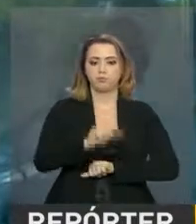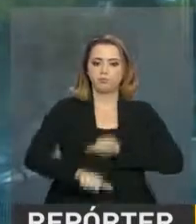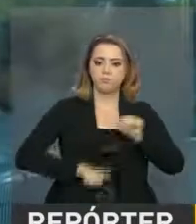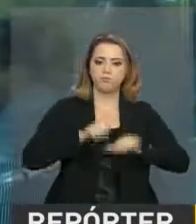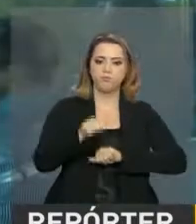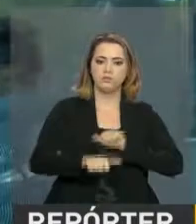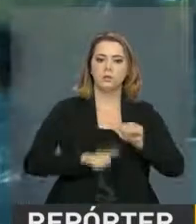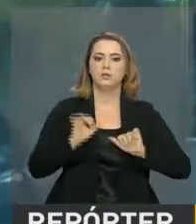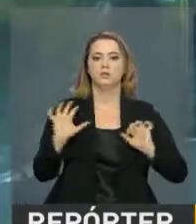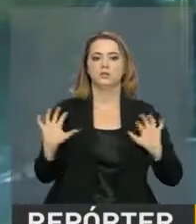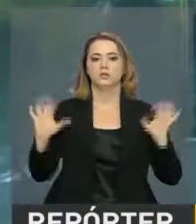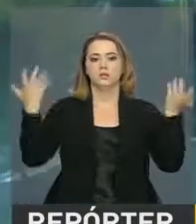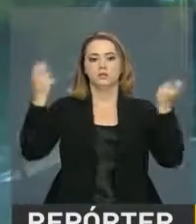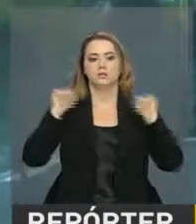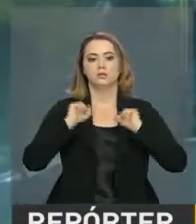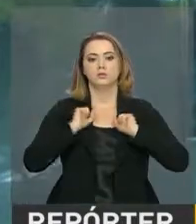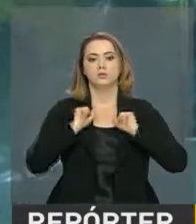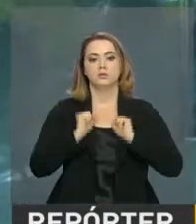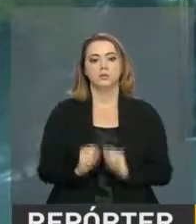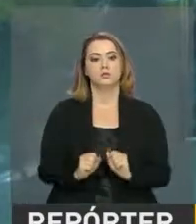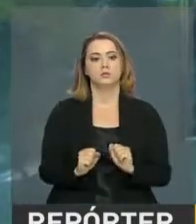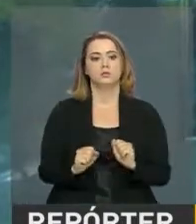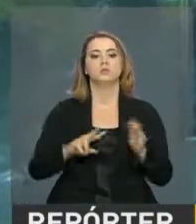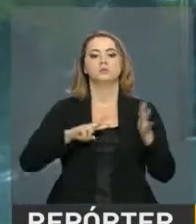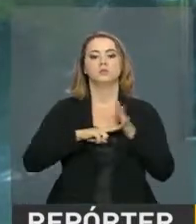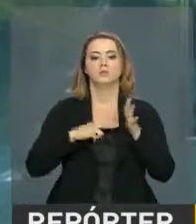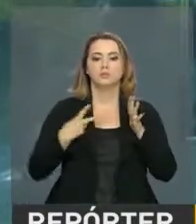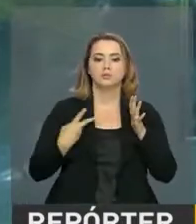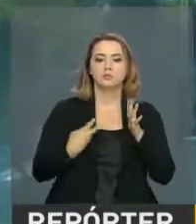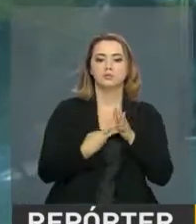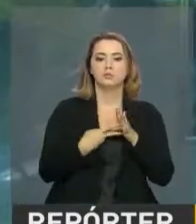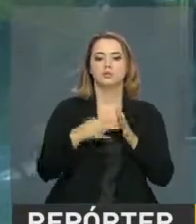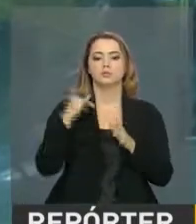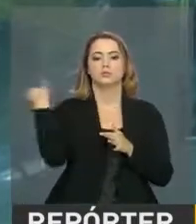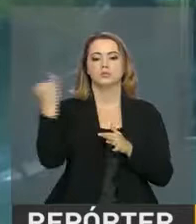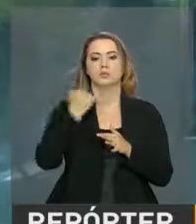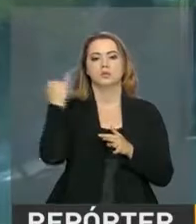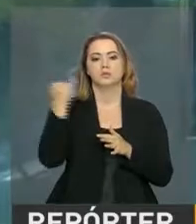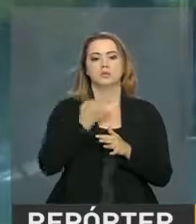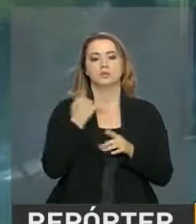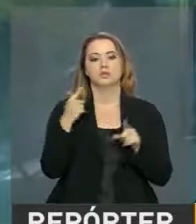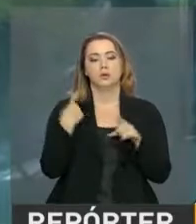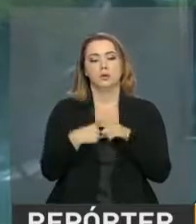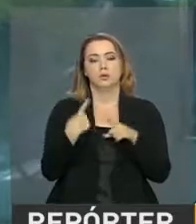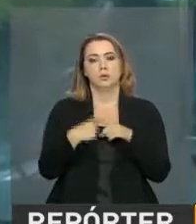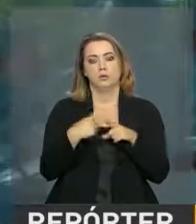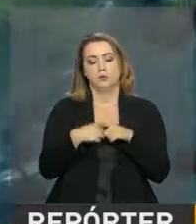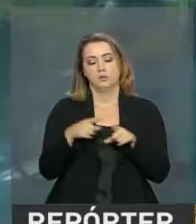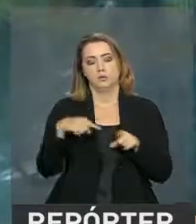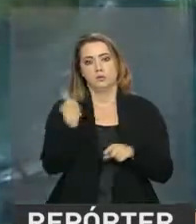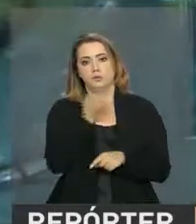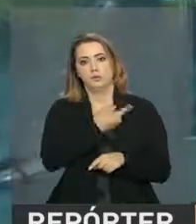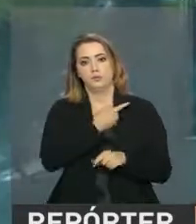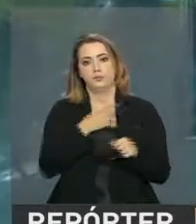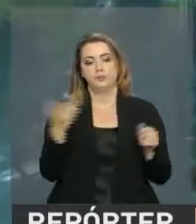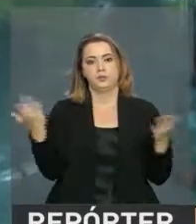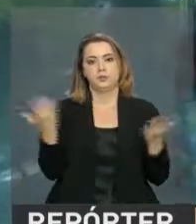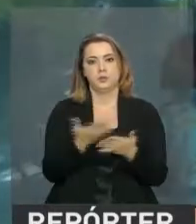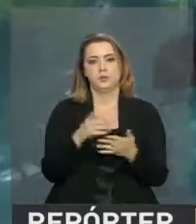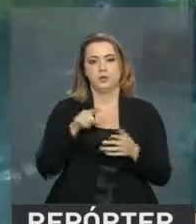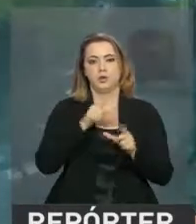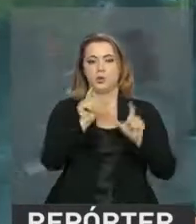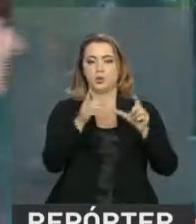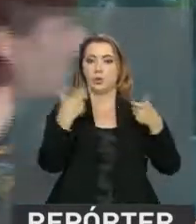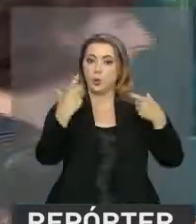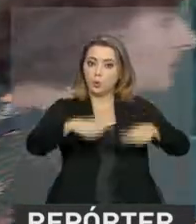poderão produzir impactos muito significativos no Brasil em função do fato de que estamos no cinturão tropical